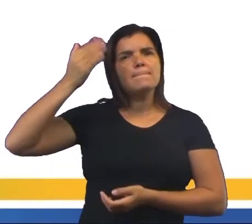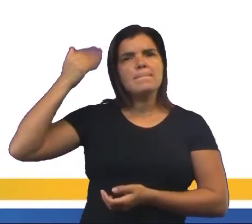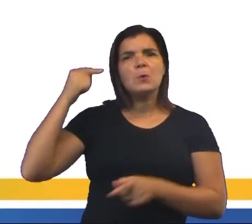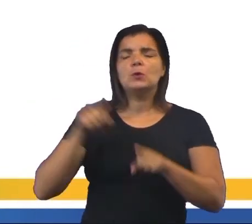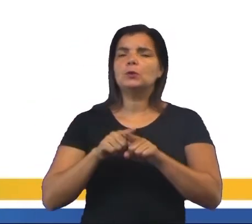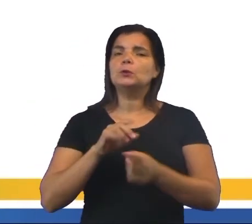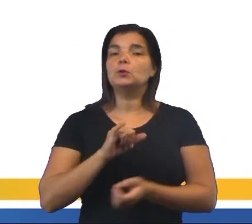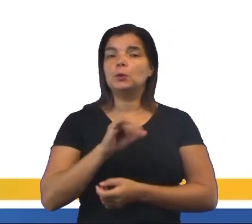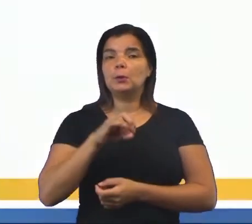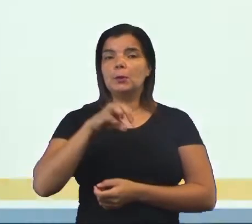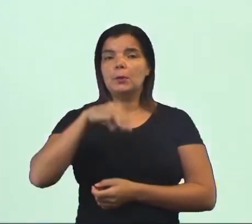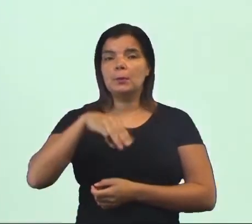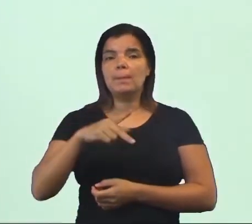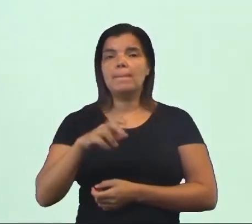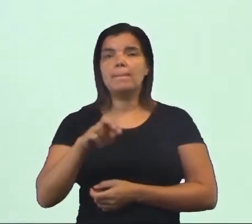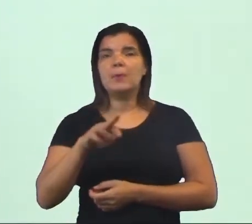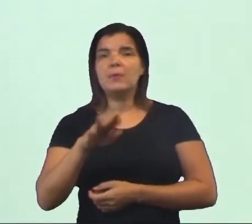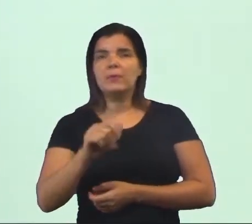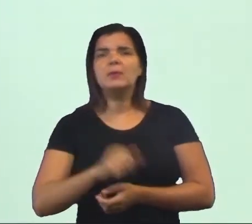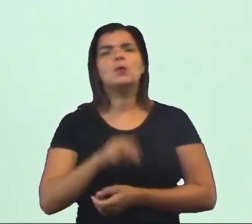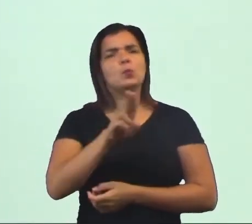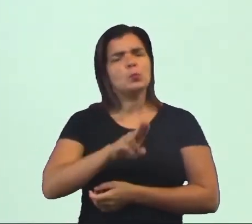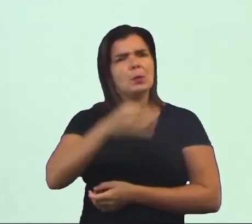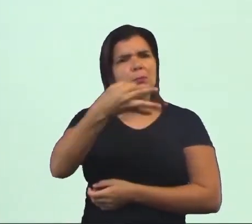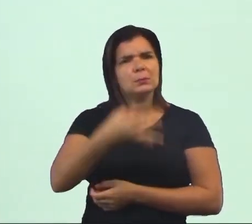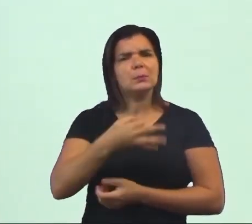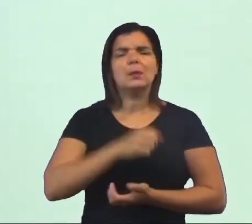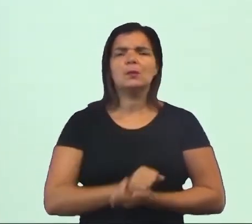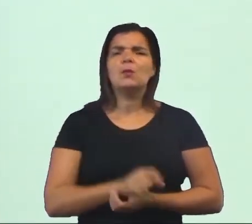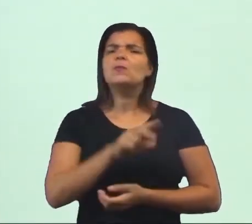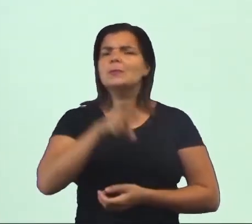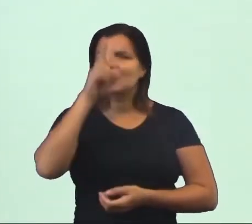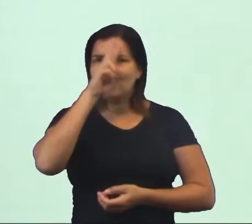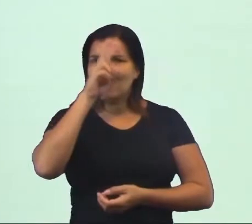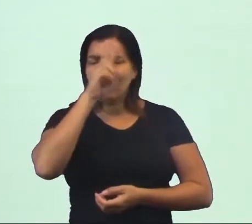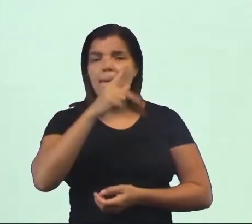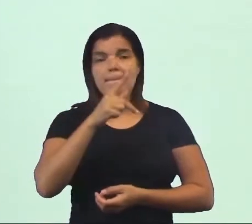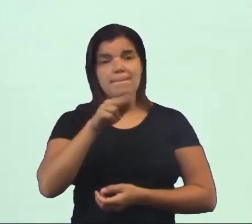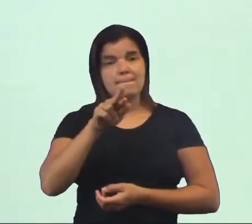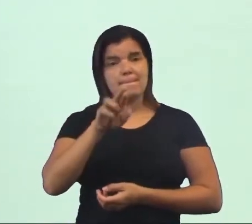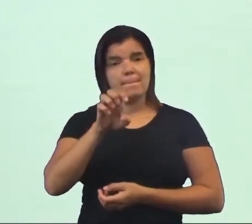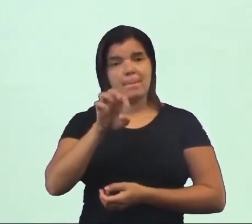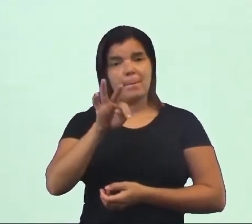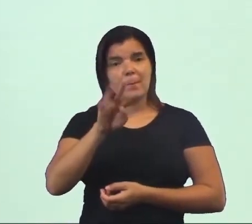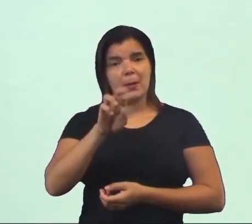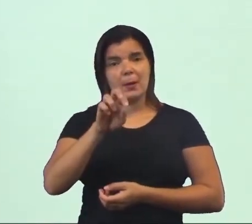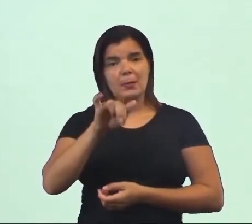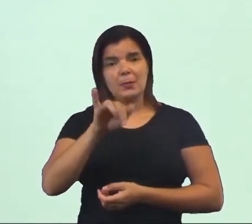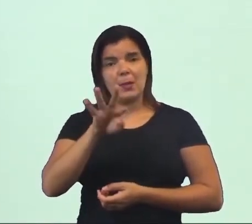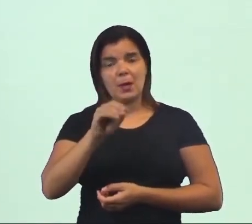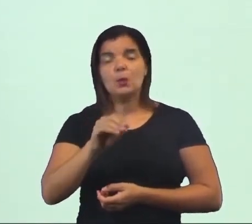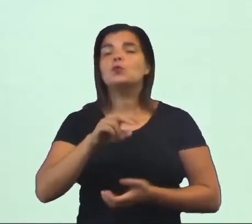estão usados corretamente? Vocês lembram o que é pretérito? Pretérito é o tempo verbal